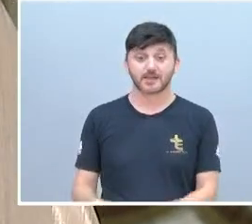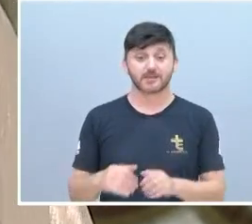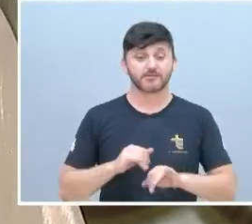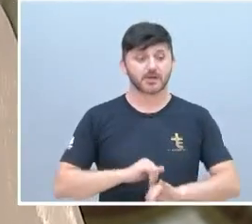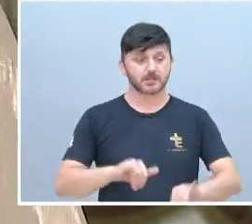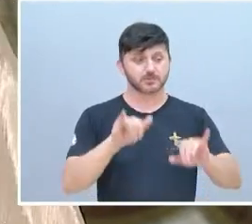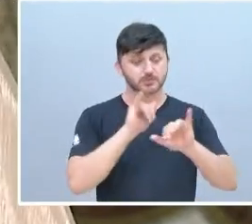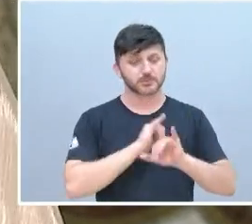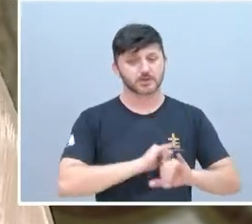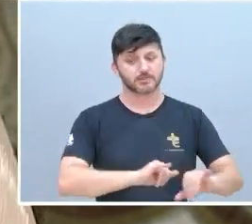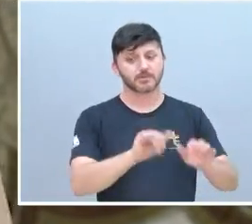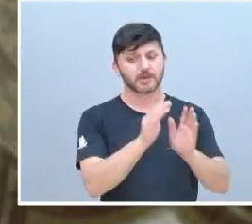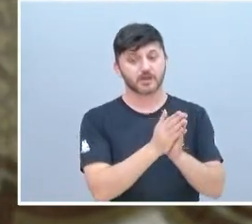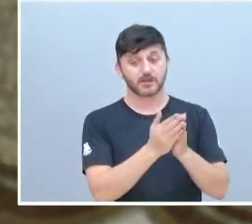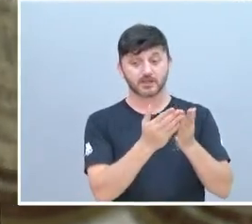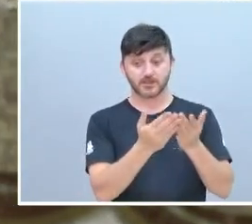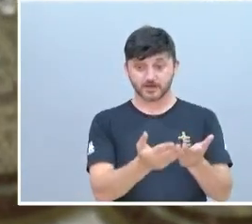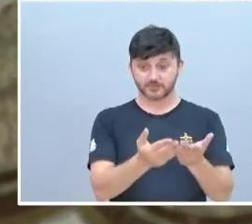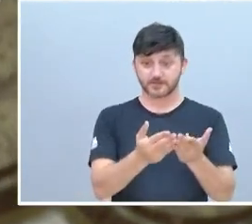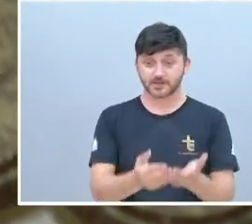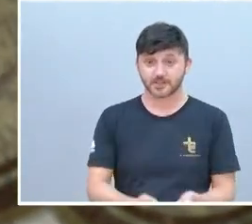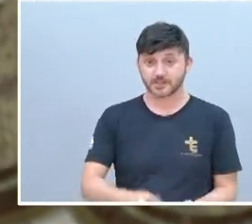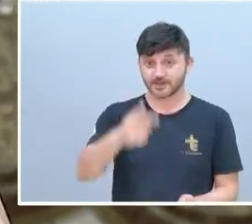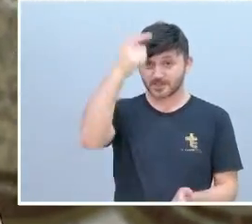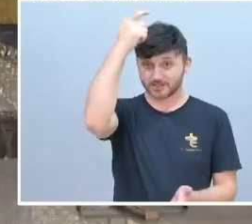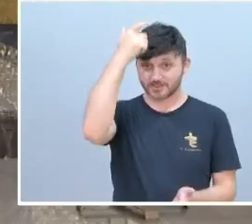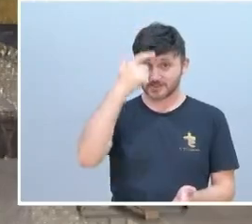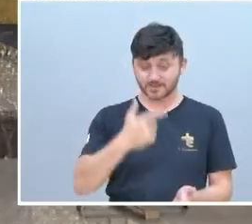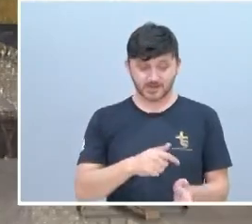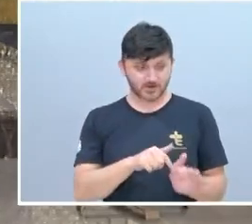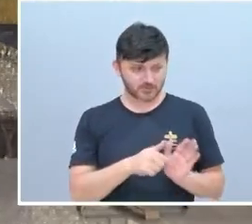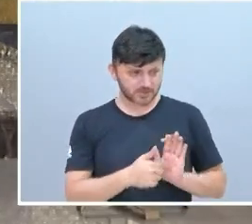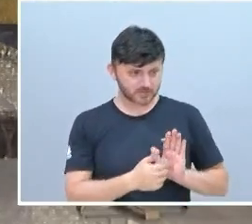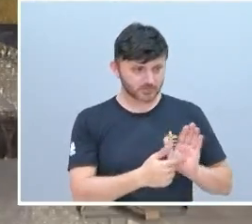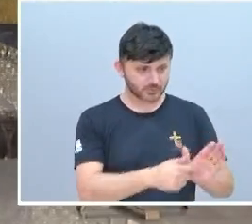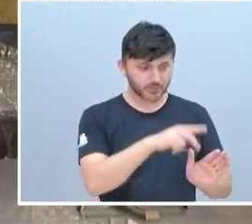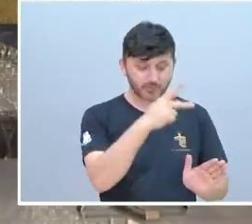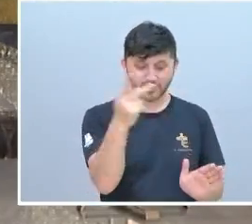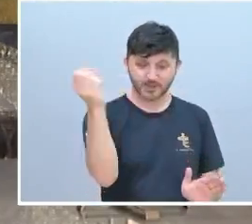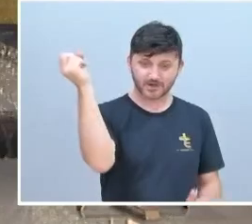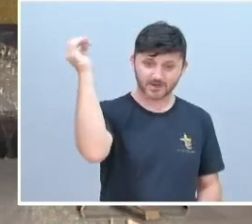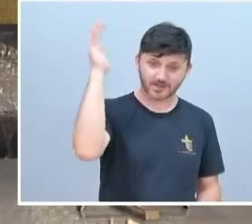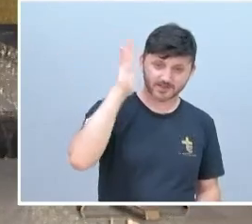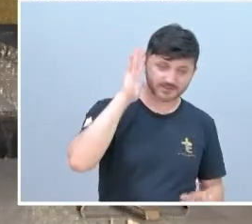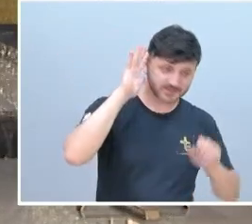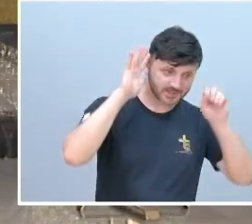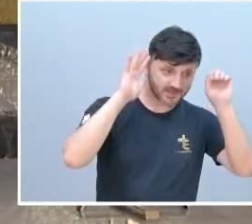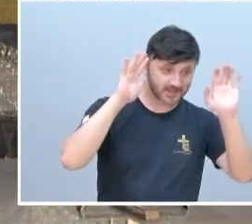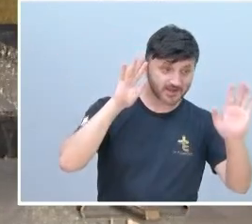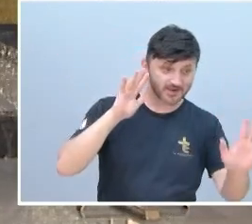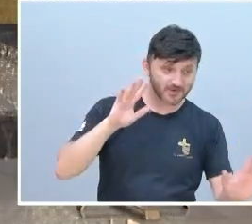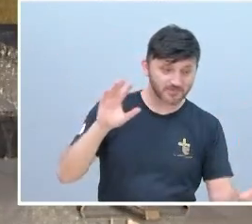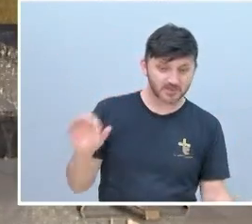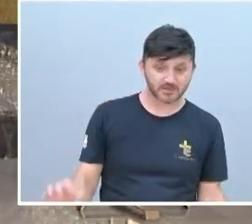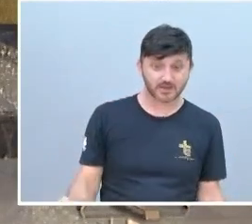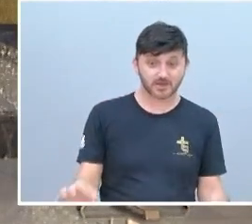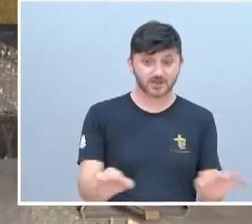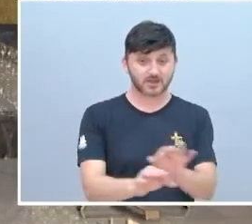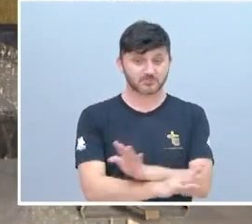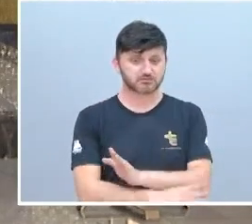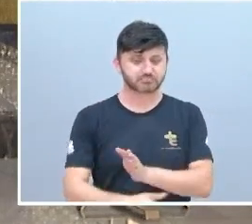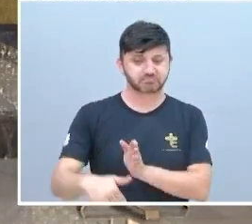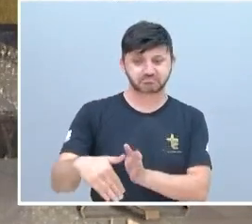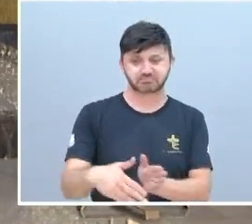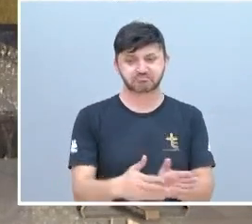acolhedor e levar tua palavra, ser canal da tua graça, completar